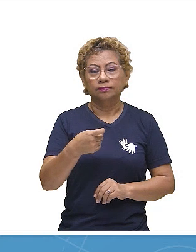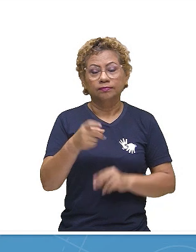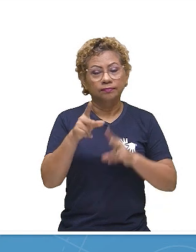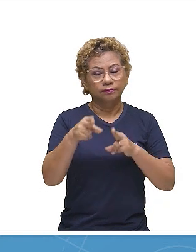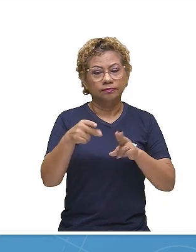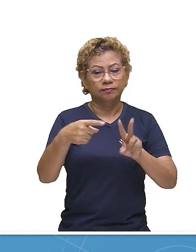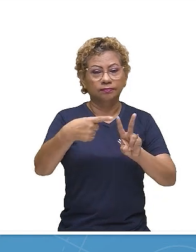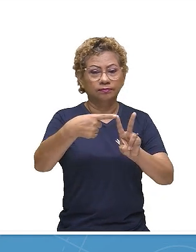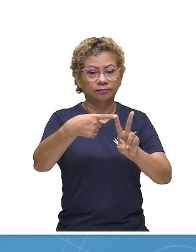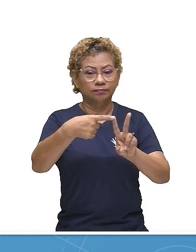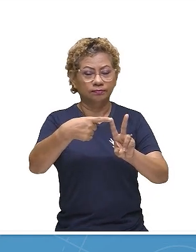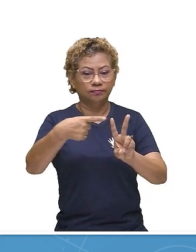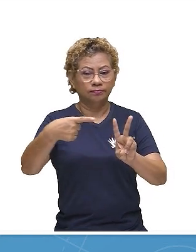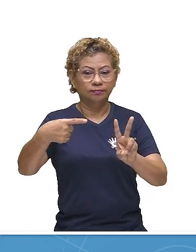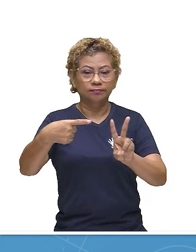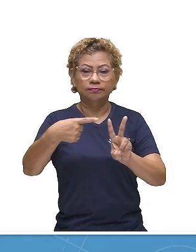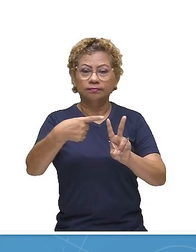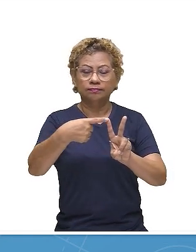raiz quadrada